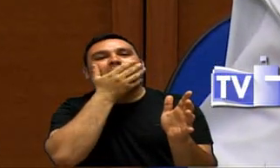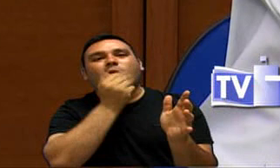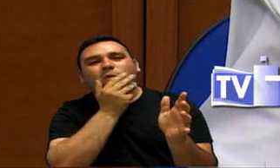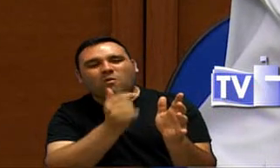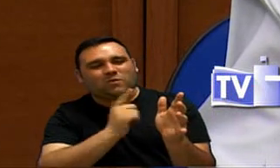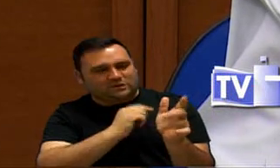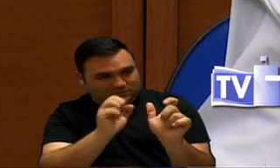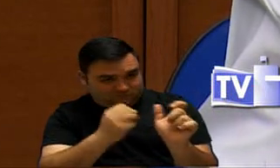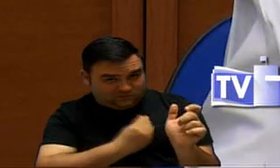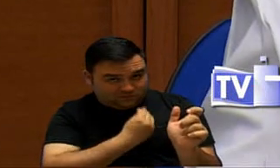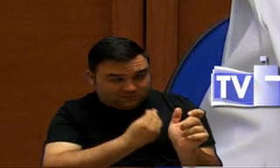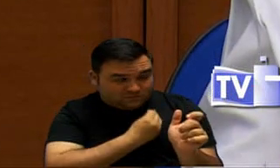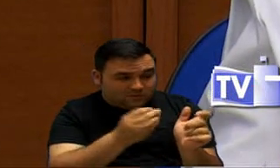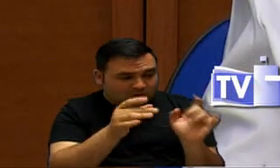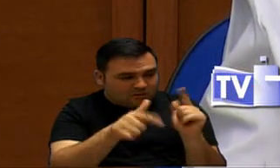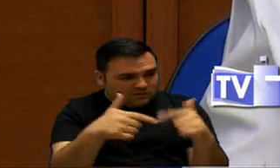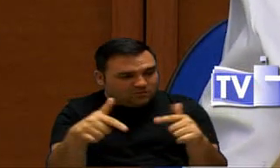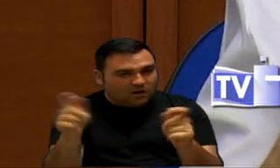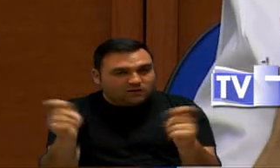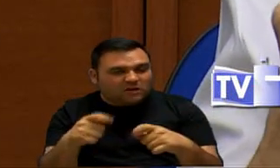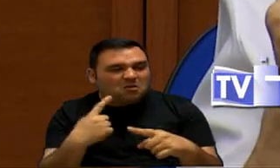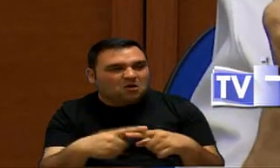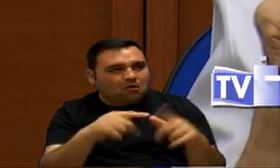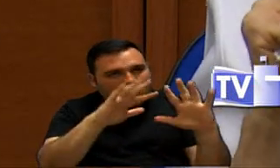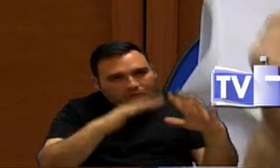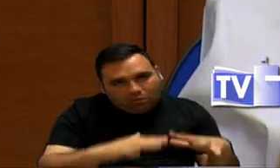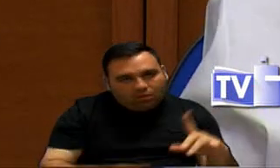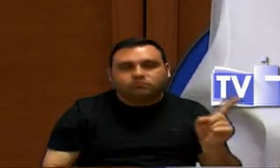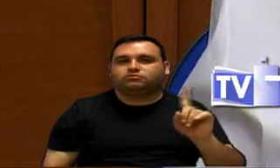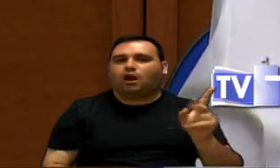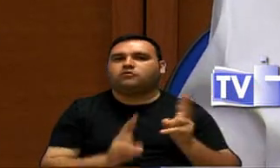estão aqui, para que essas estruturas funcionem, que a gente não deixe cair.